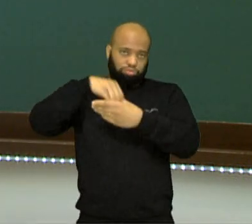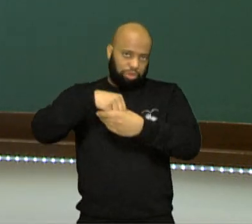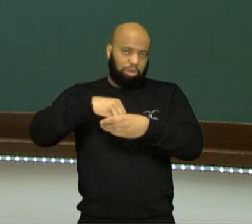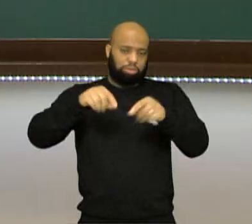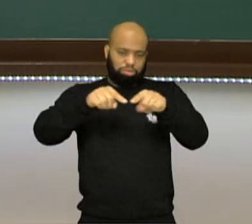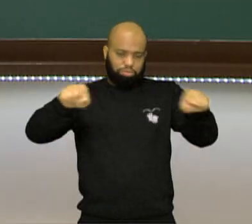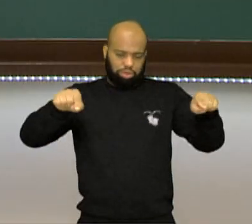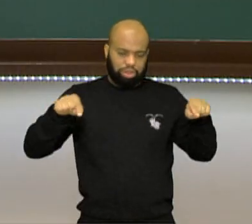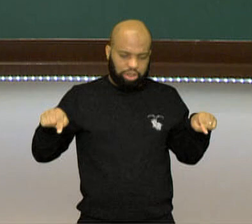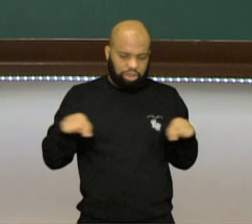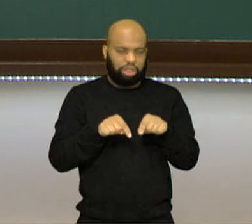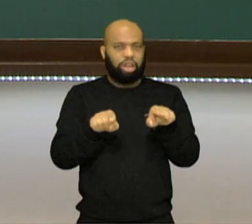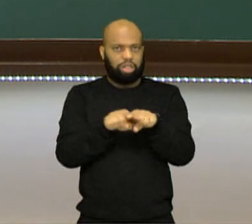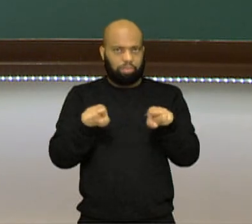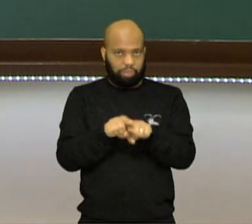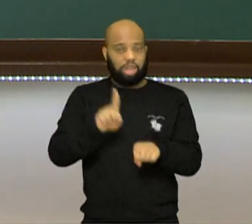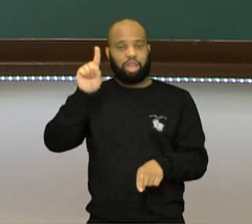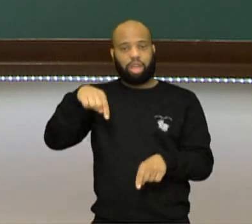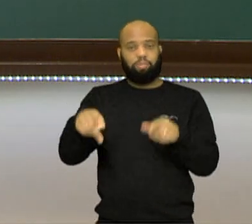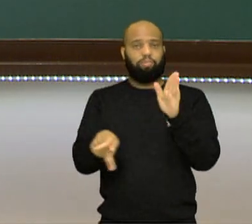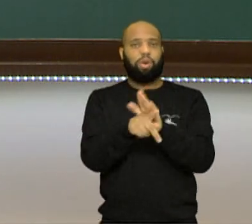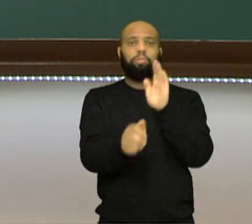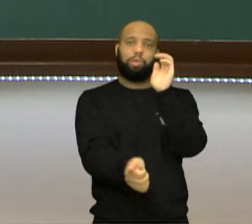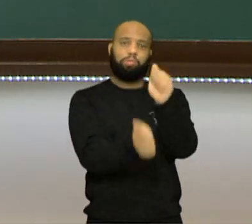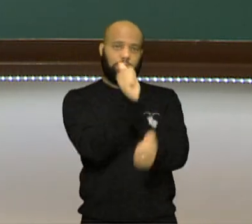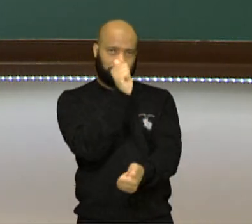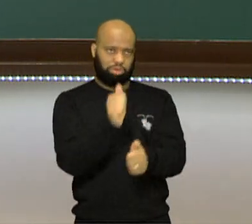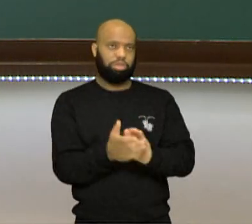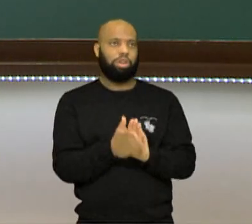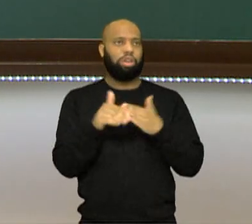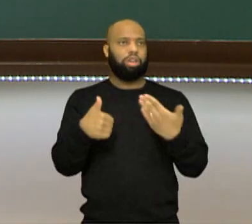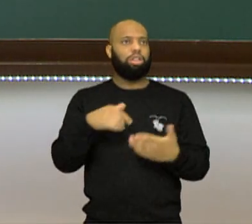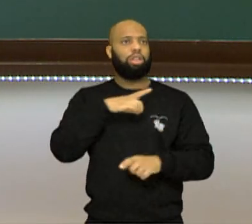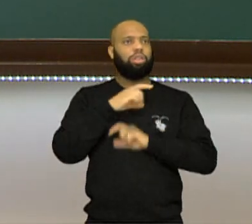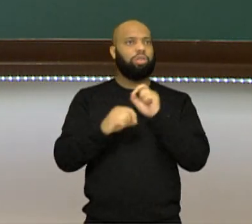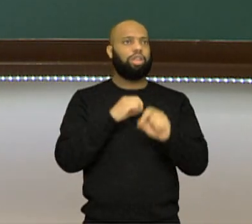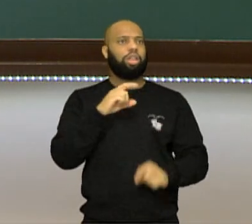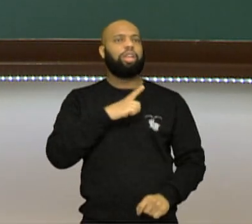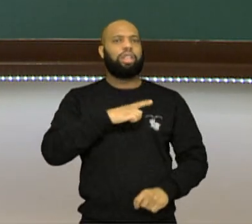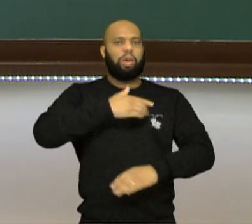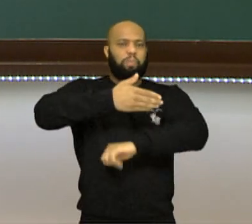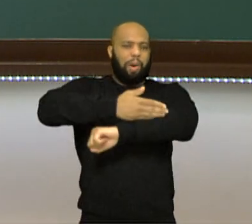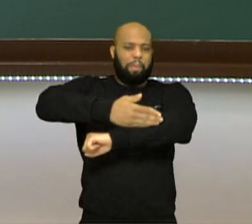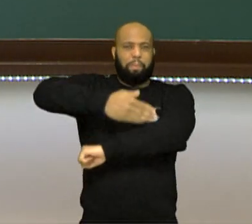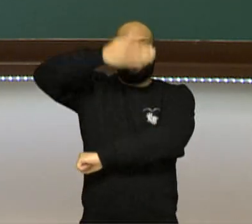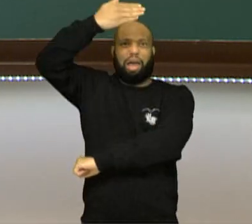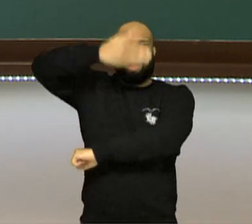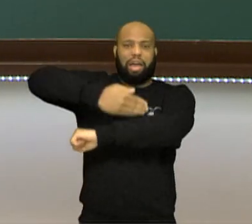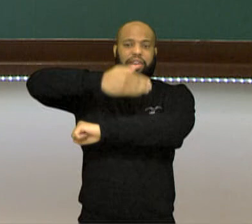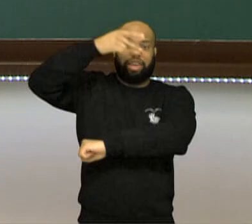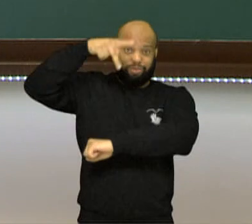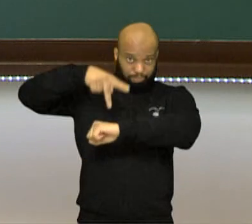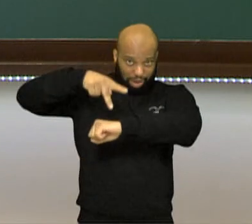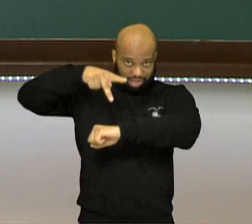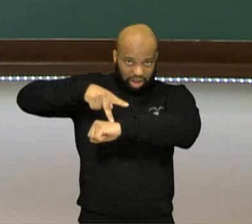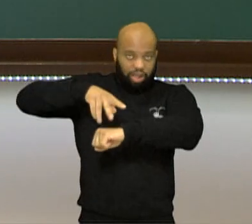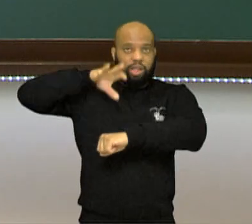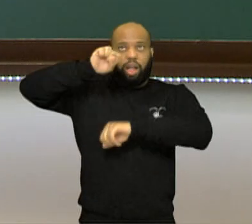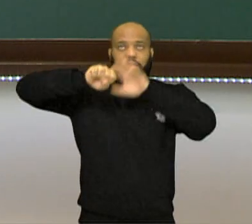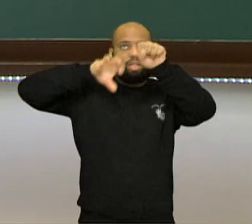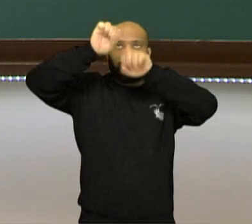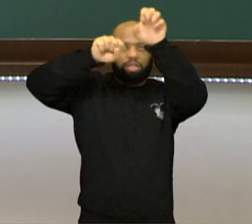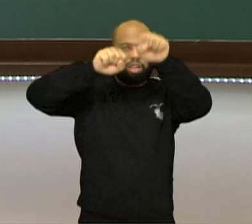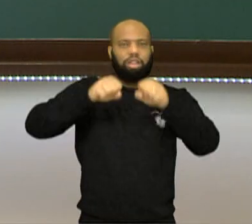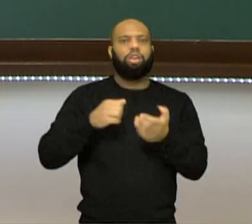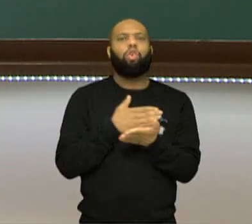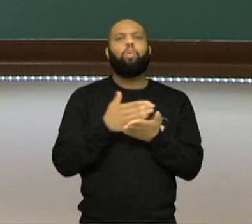de montanha, a escalada esportiva, é mais aquela escalada de uma parede, de um paredão. Como que surgiu?